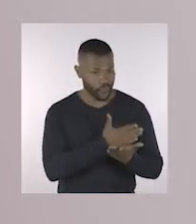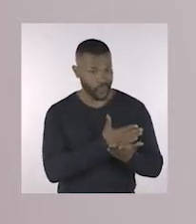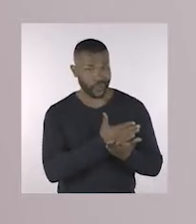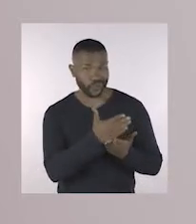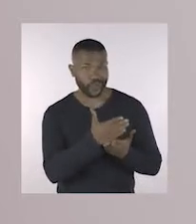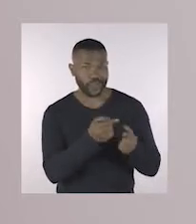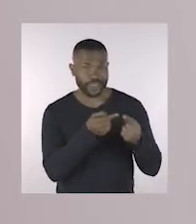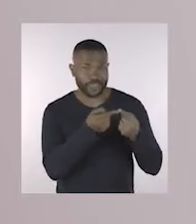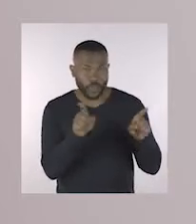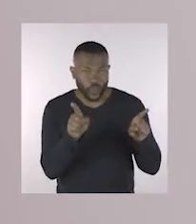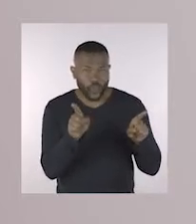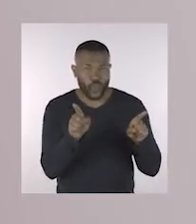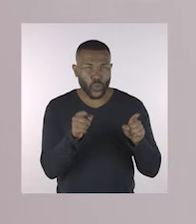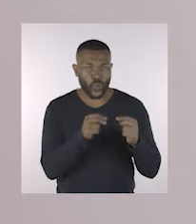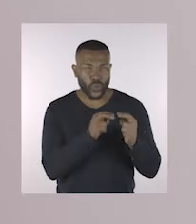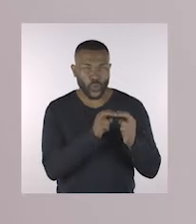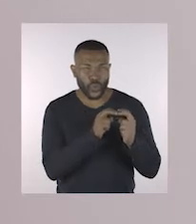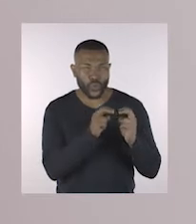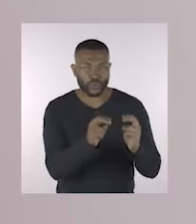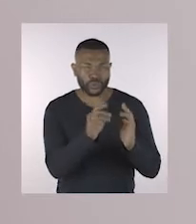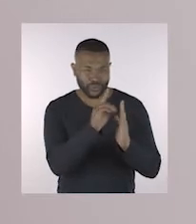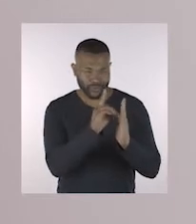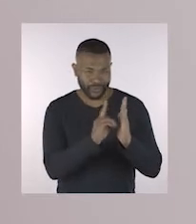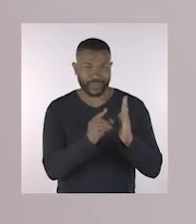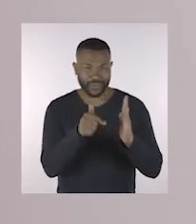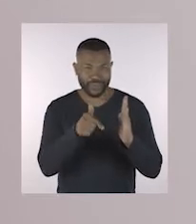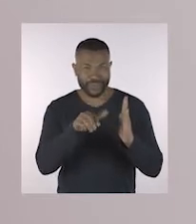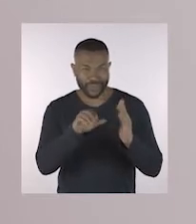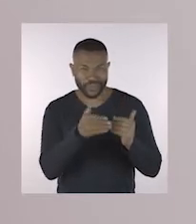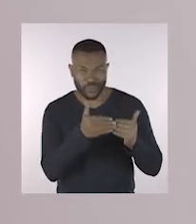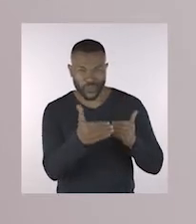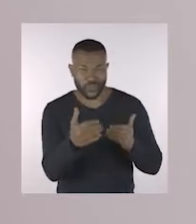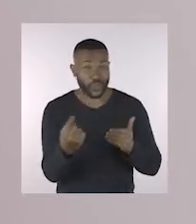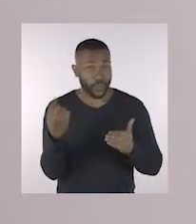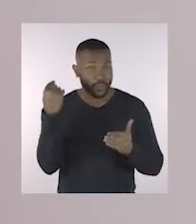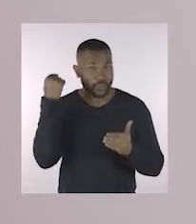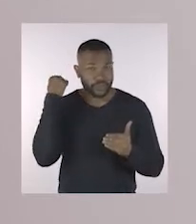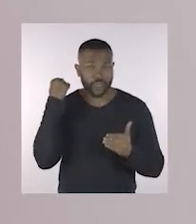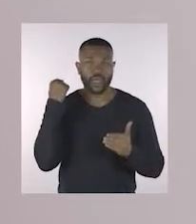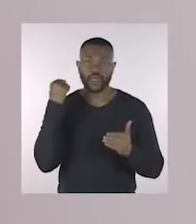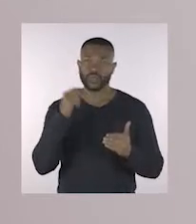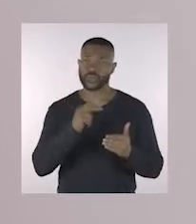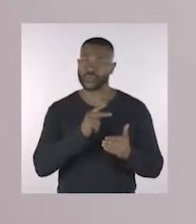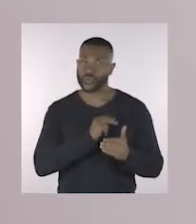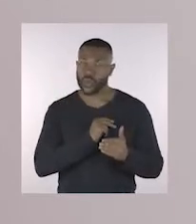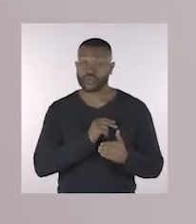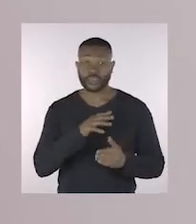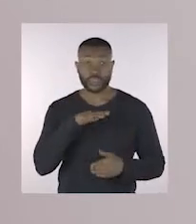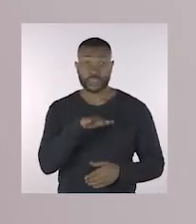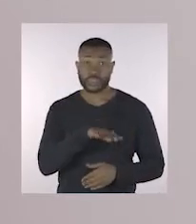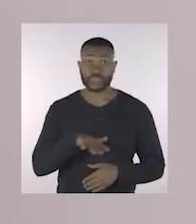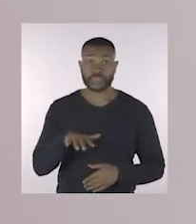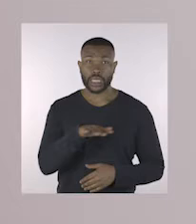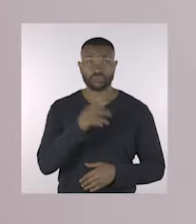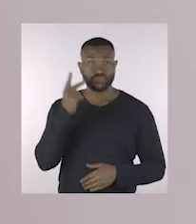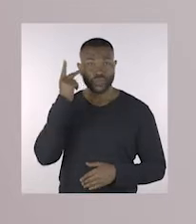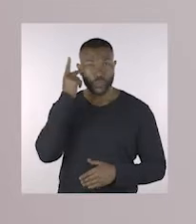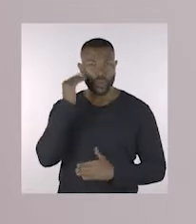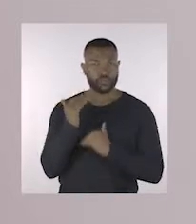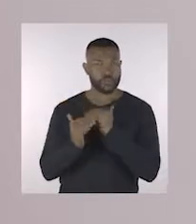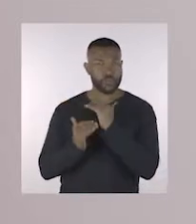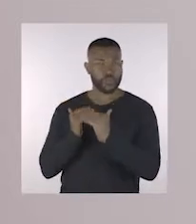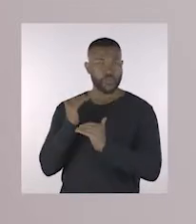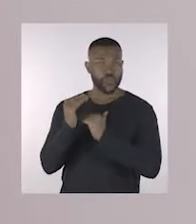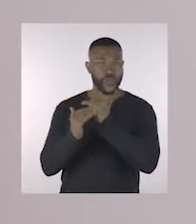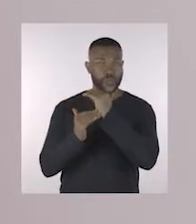Paulo quando começou inaugurou lá pelos anos 70 as primeiras linhas do metrô foi um a cidade de